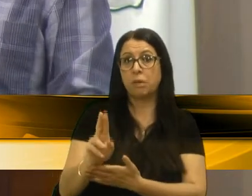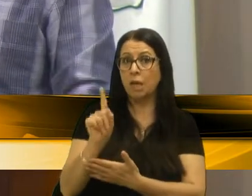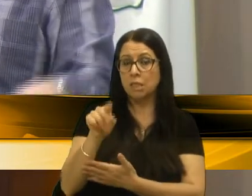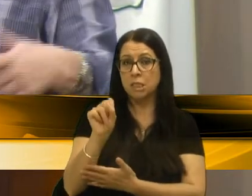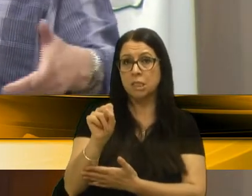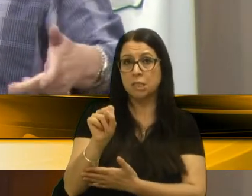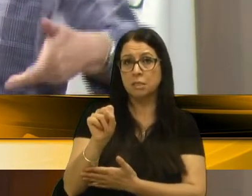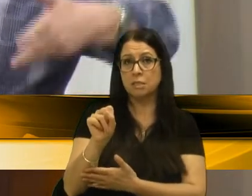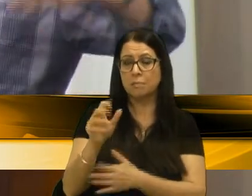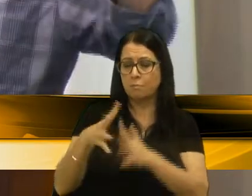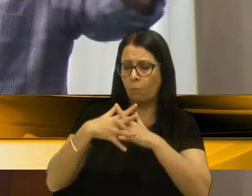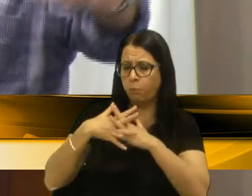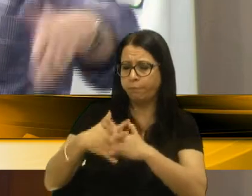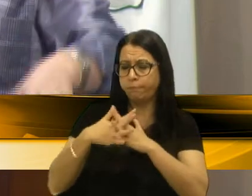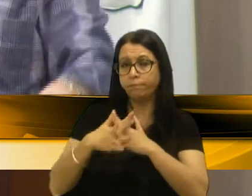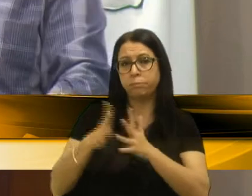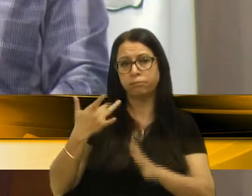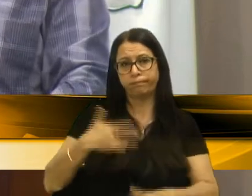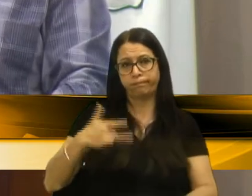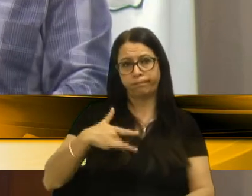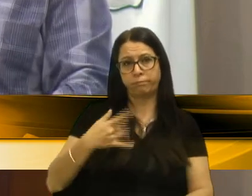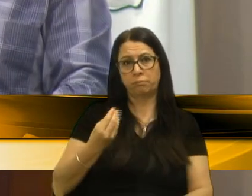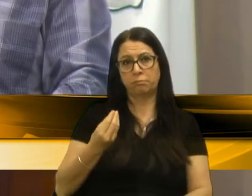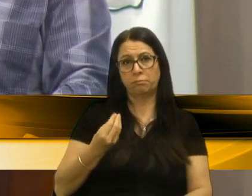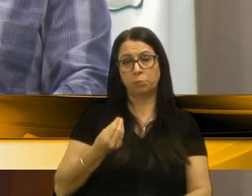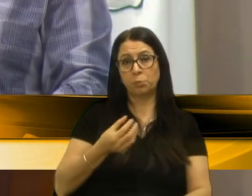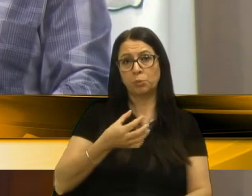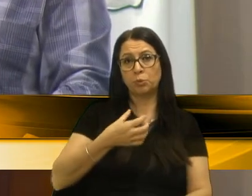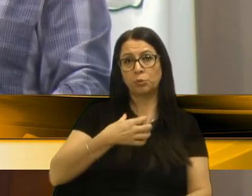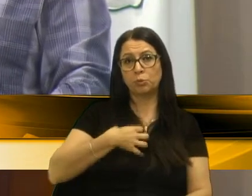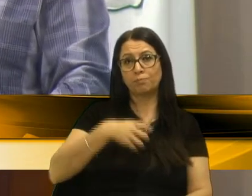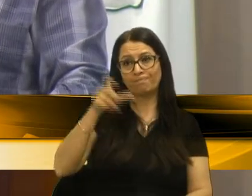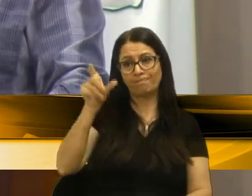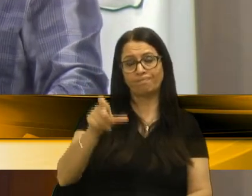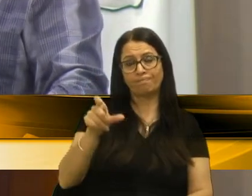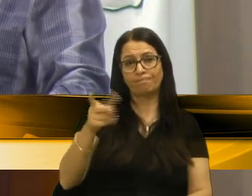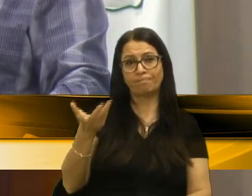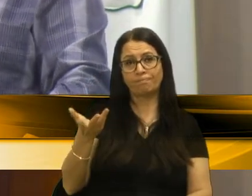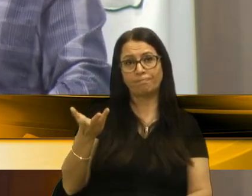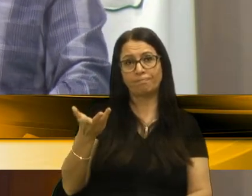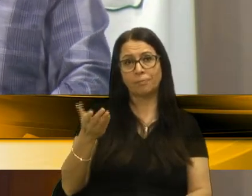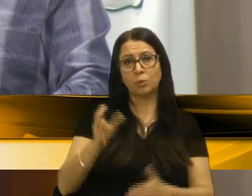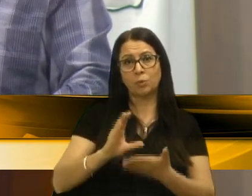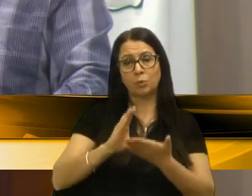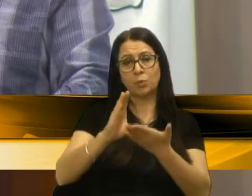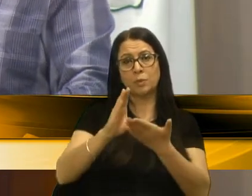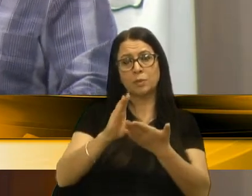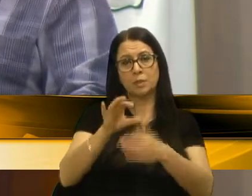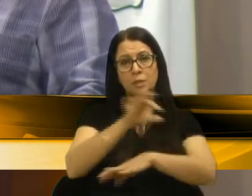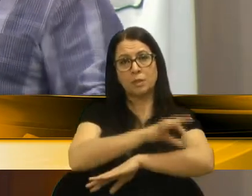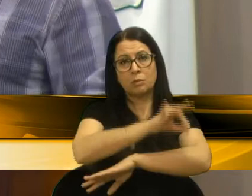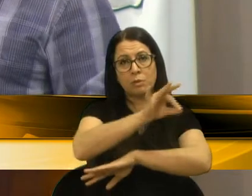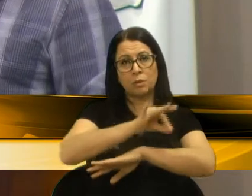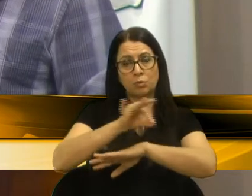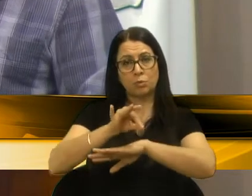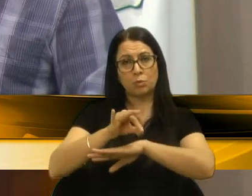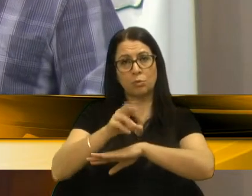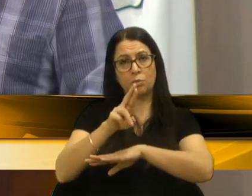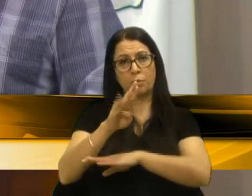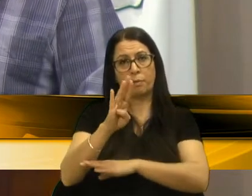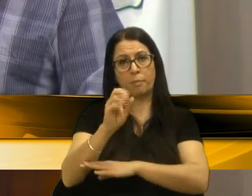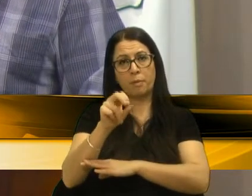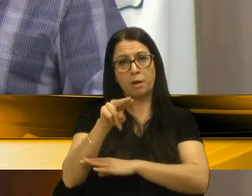ao caos, e lamento muito a postura do tal de Conselho de Arquitetura e Urbanismo,